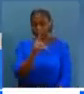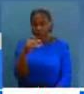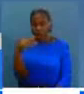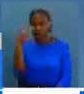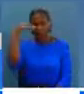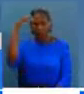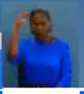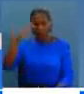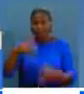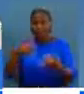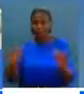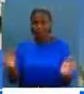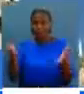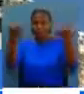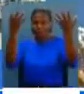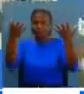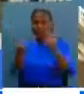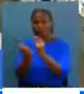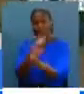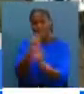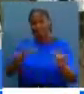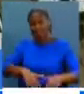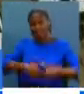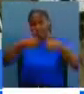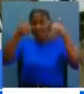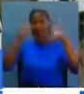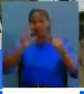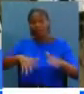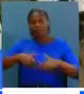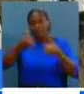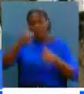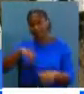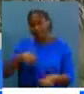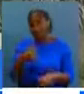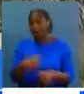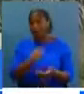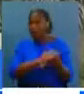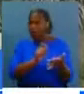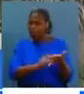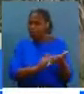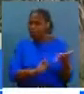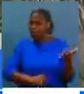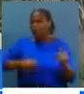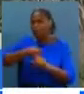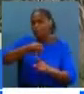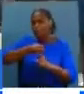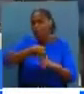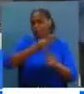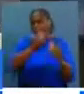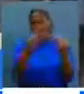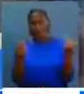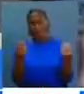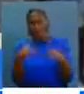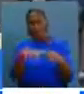161 anos depois da sua elevação à categoria de cidade, a capital cabo-verdiana registra uma série de desafios.